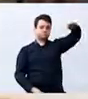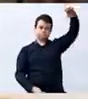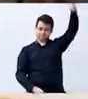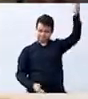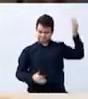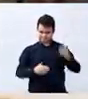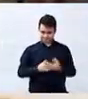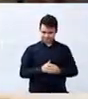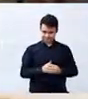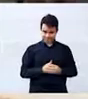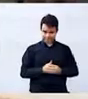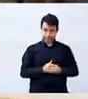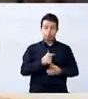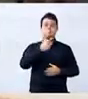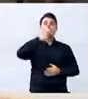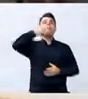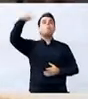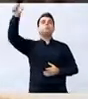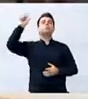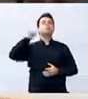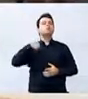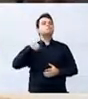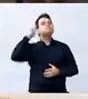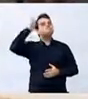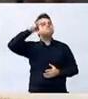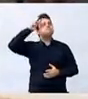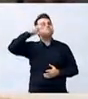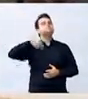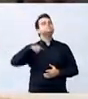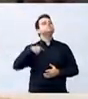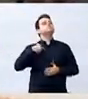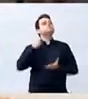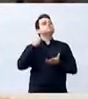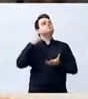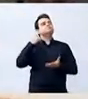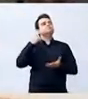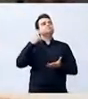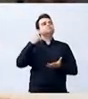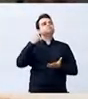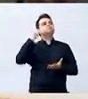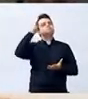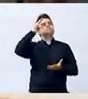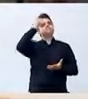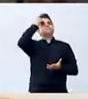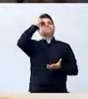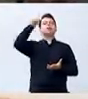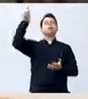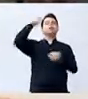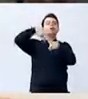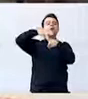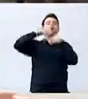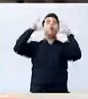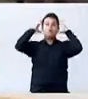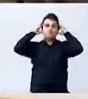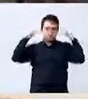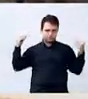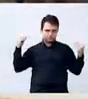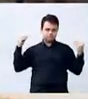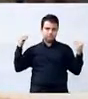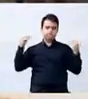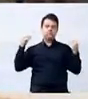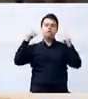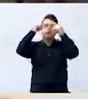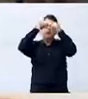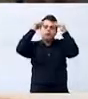uma outra coisa que marcou também foi uma enfermeira, que lá na Holanda eles têm uma enfermeira que faz uma visita diária até